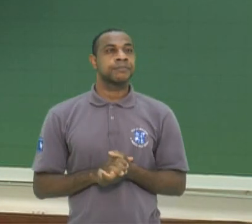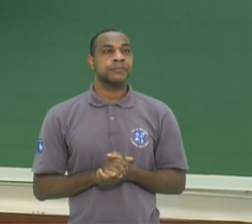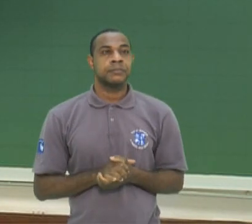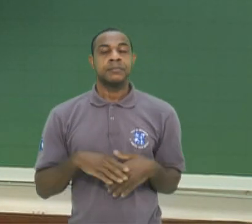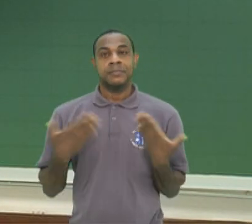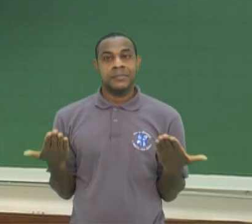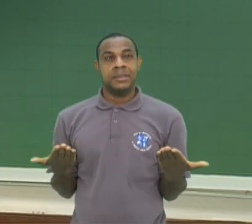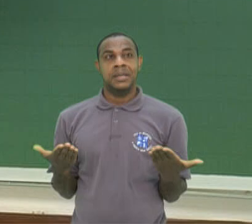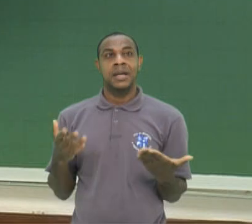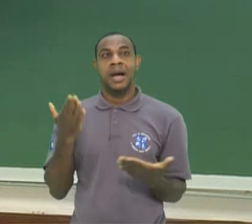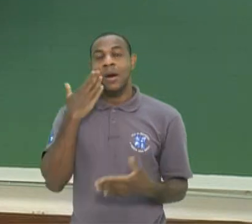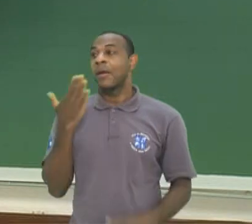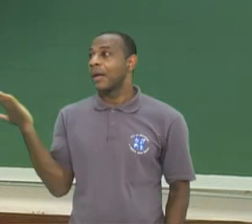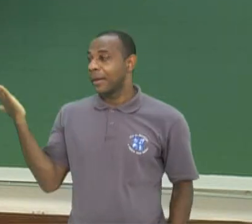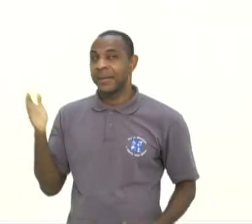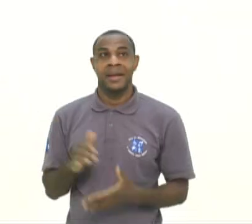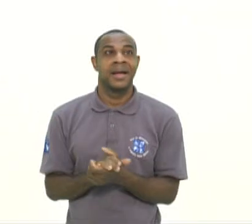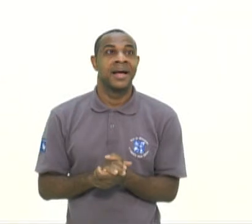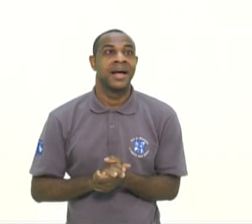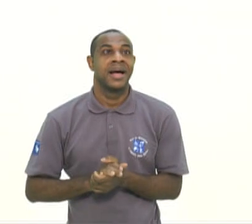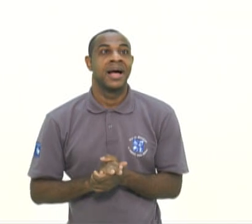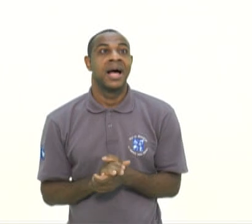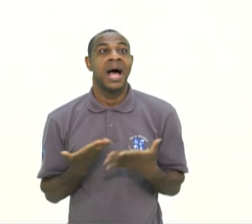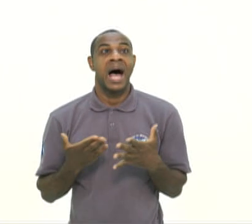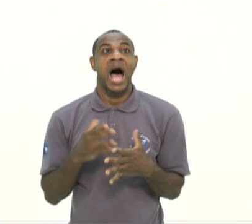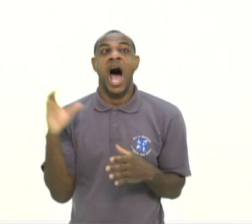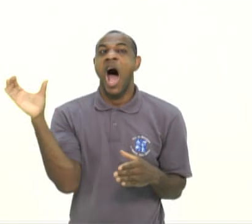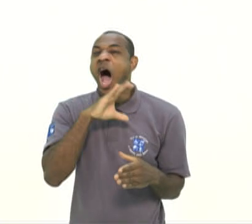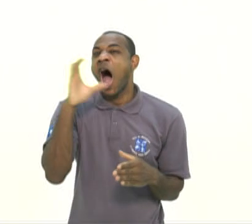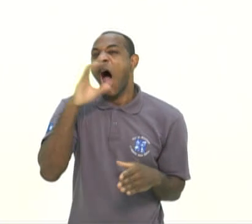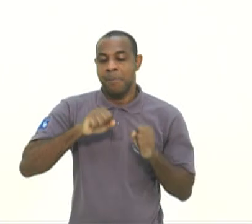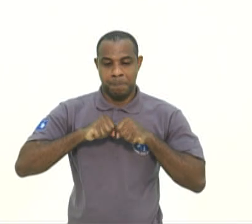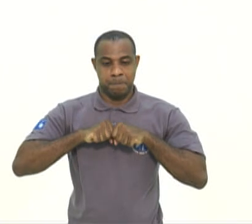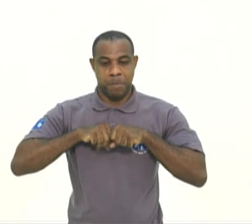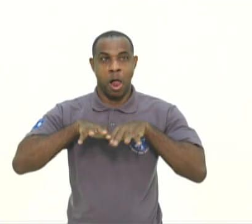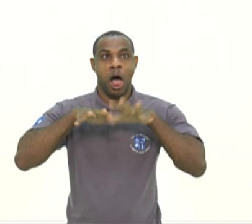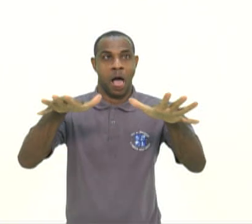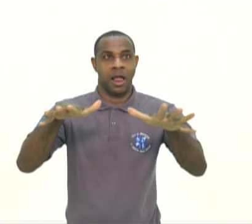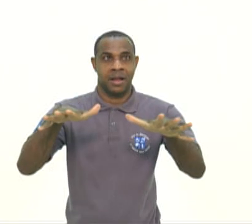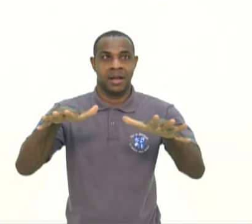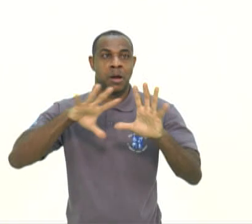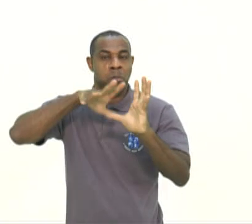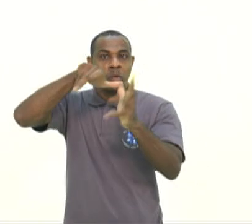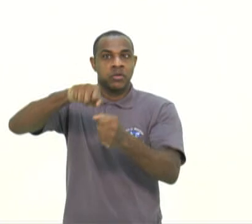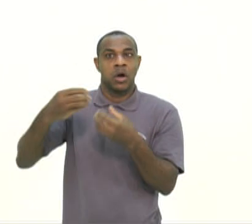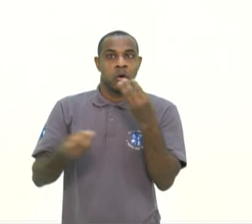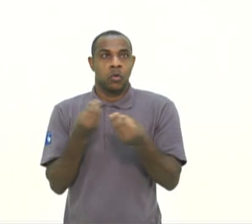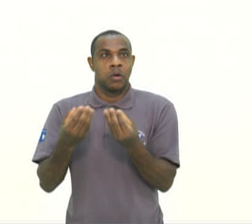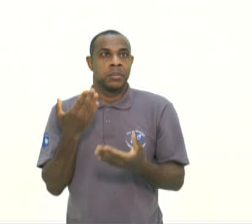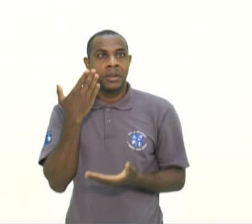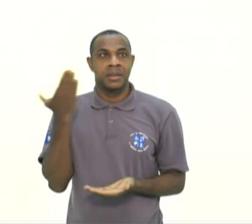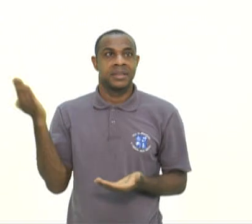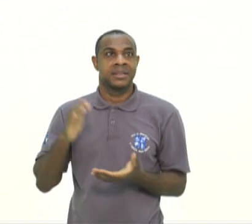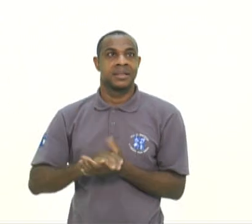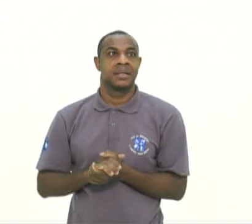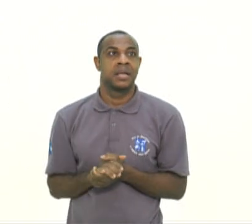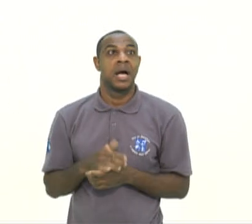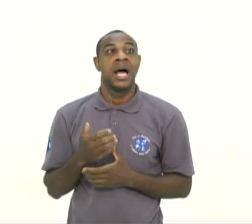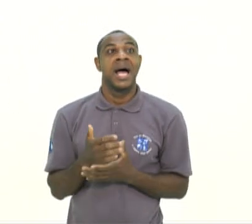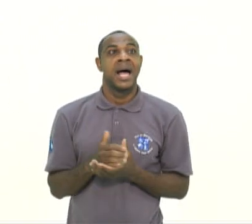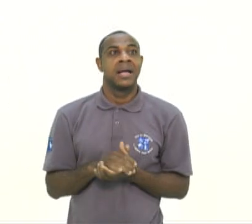uma outra maneira, a velocidade dessa transmissão mundial. Observe, em dezembro